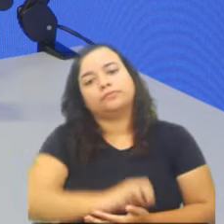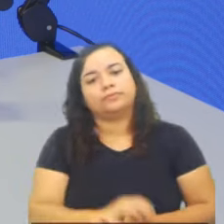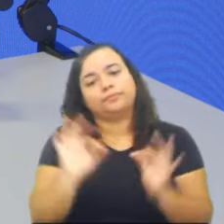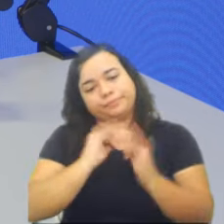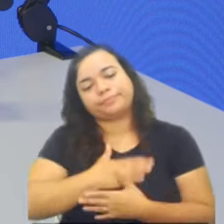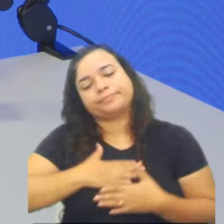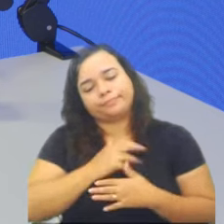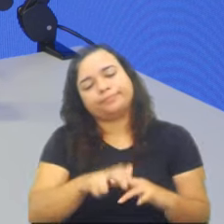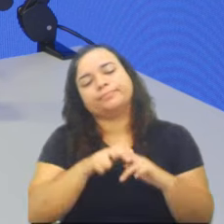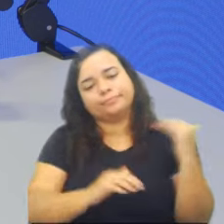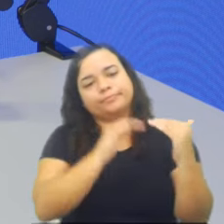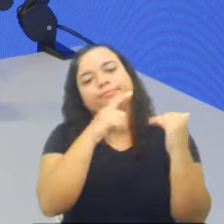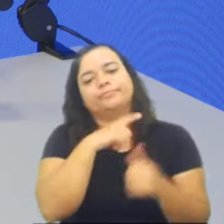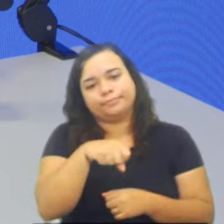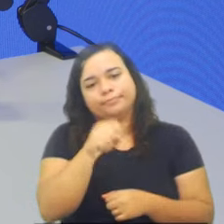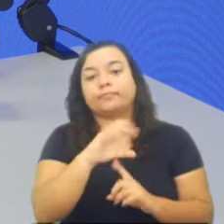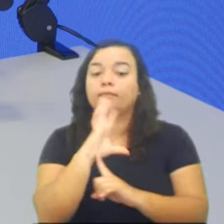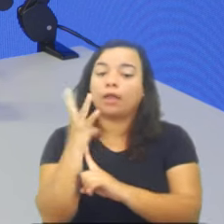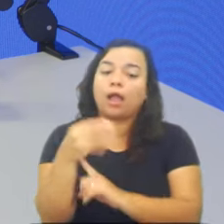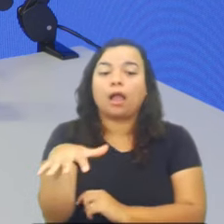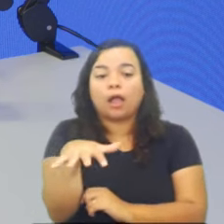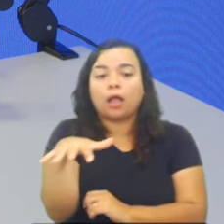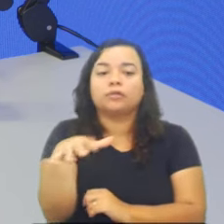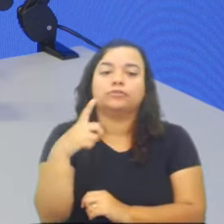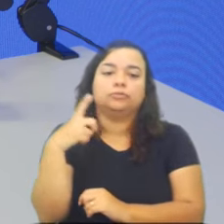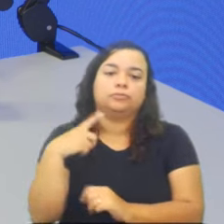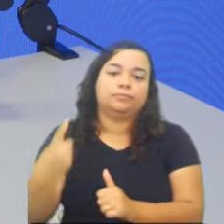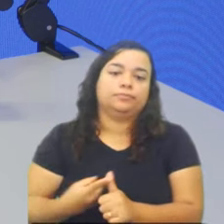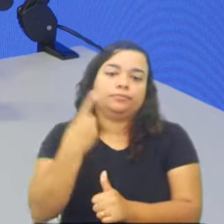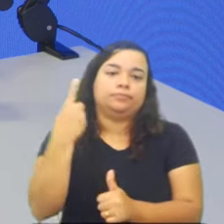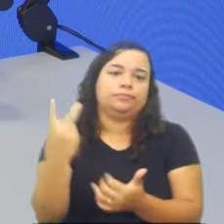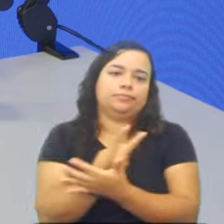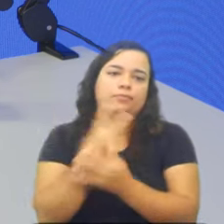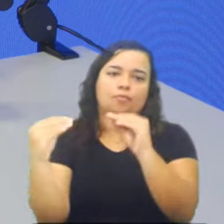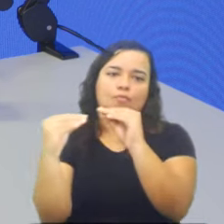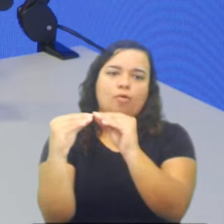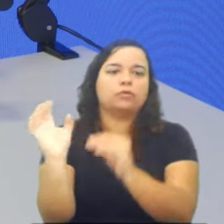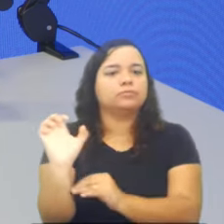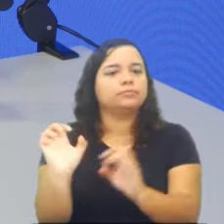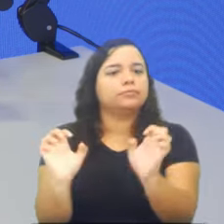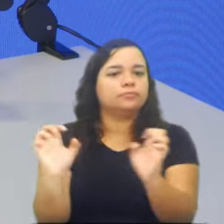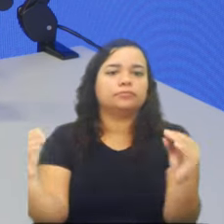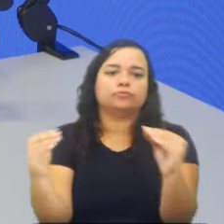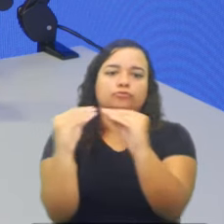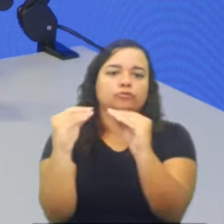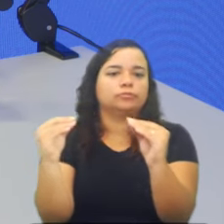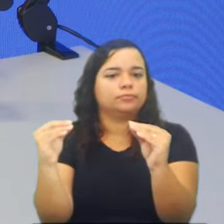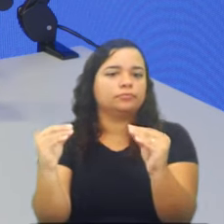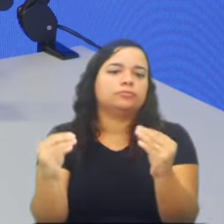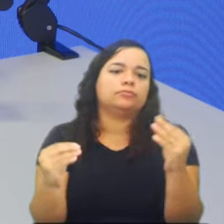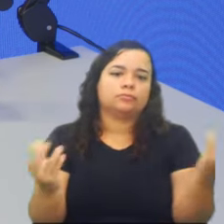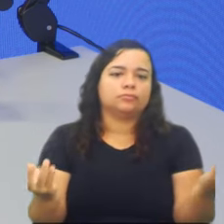houve avanços e eu tô muito feliz por isso tanto nas artes né Nós temos pela primeira vez o já aconteceu beugue na